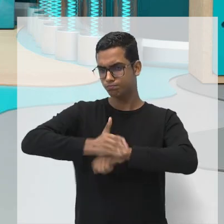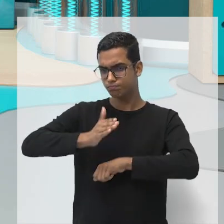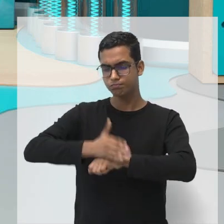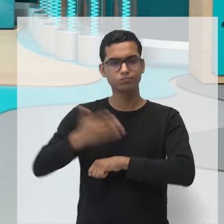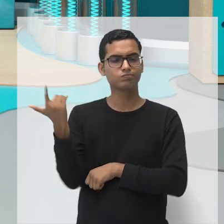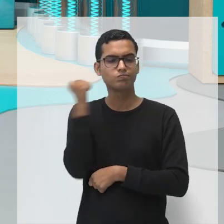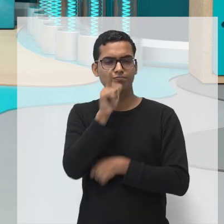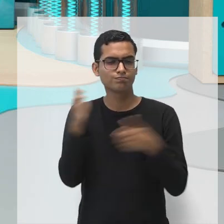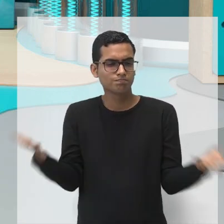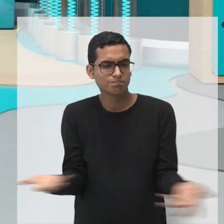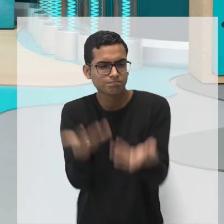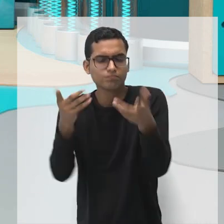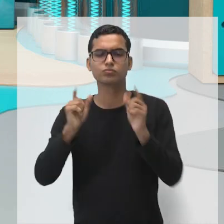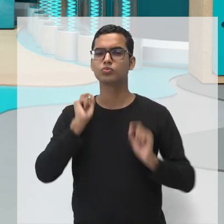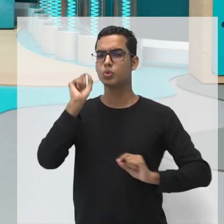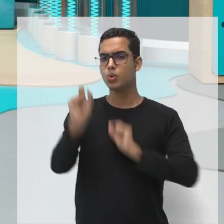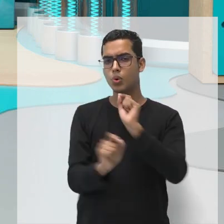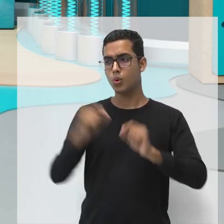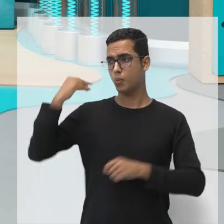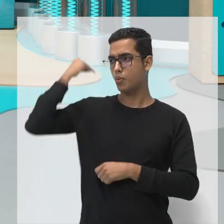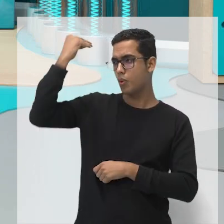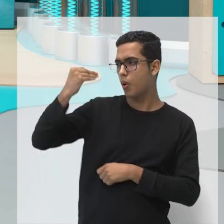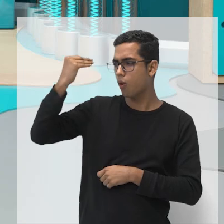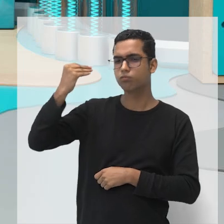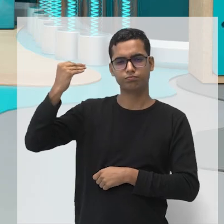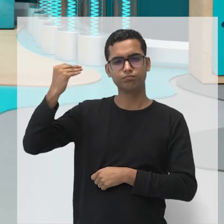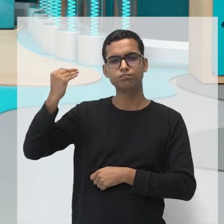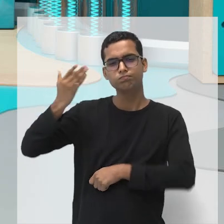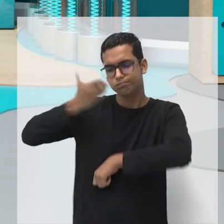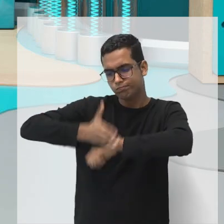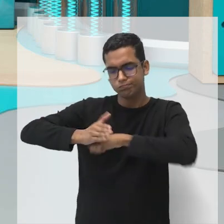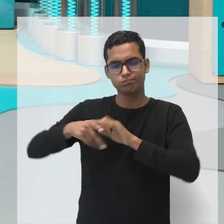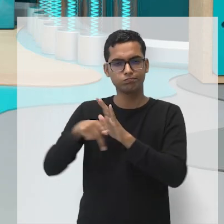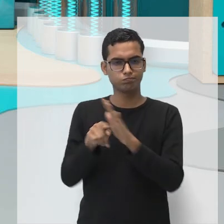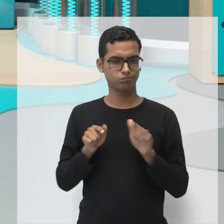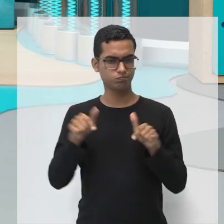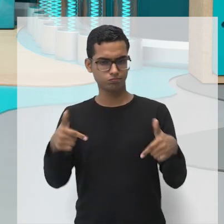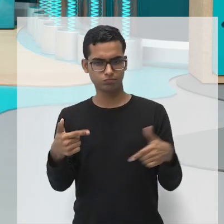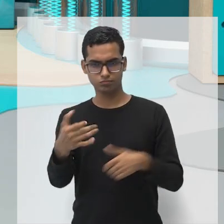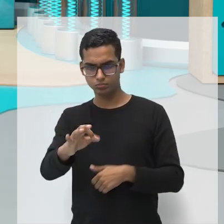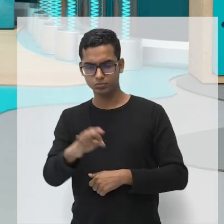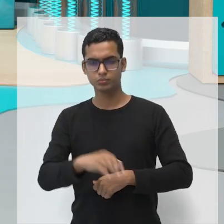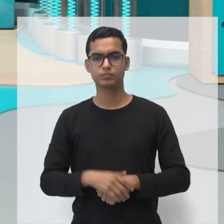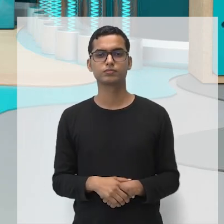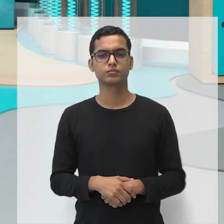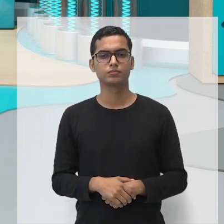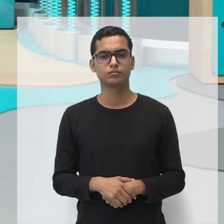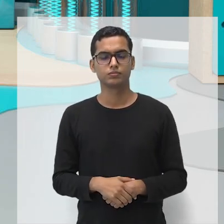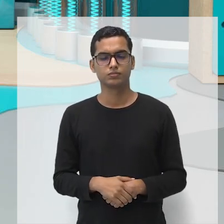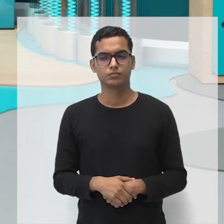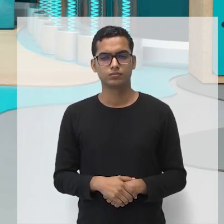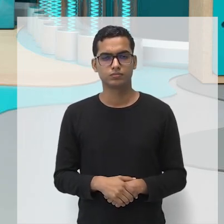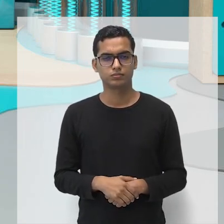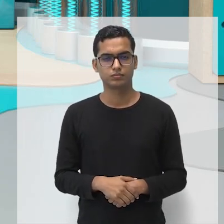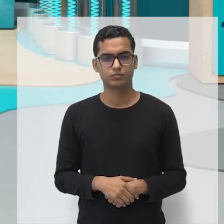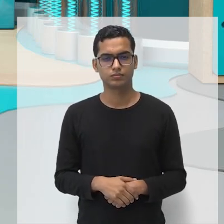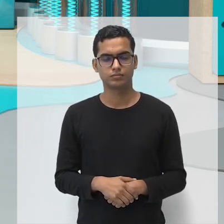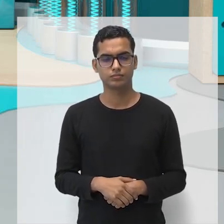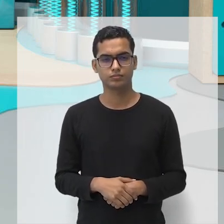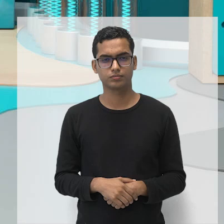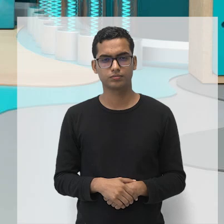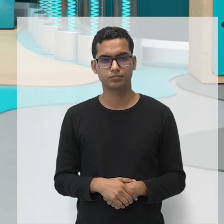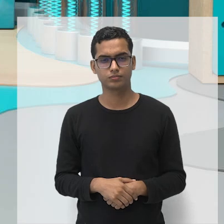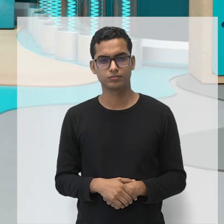tentam proporcionar aí a experiência prática dessas atividades. A gente vai conhecer essas duas modalidades,